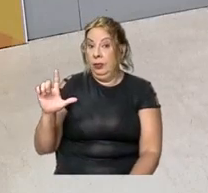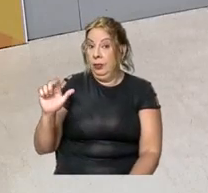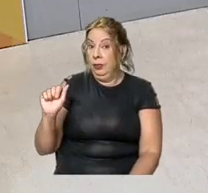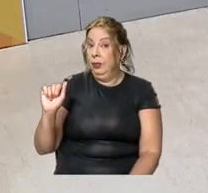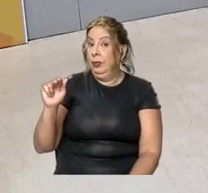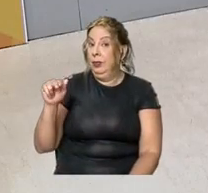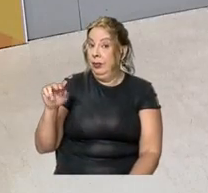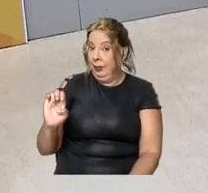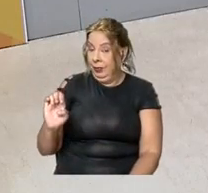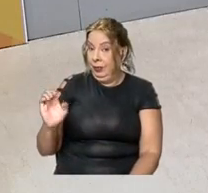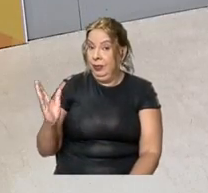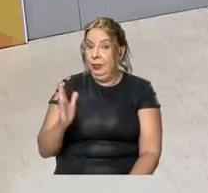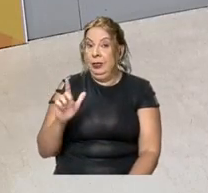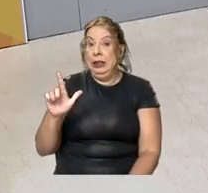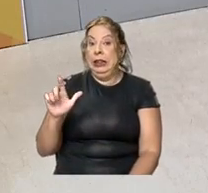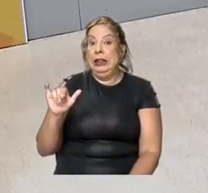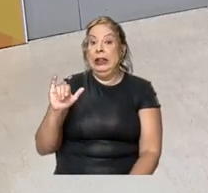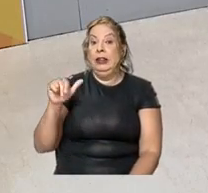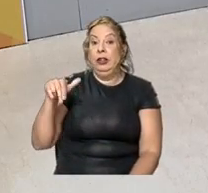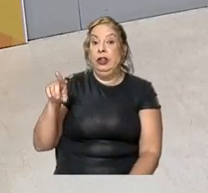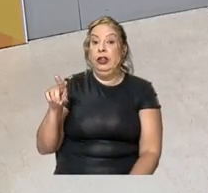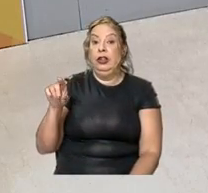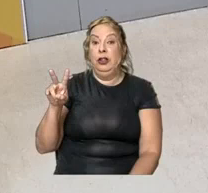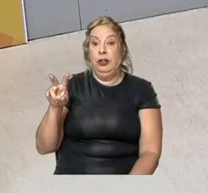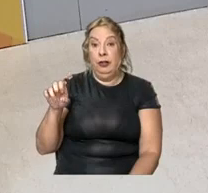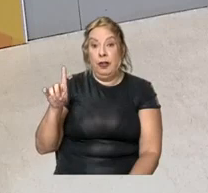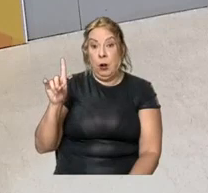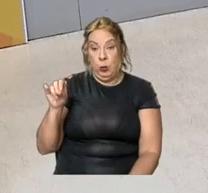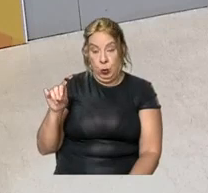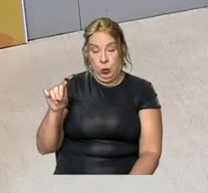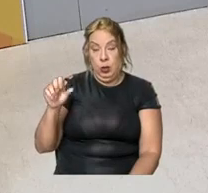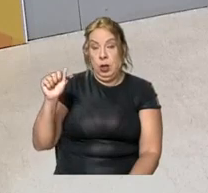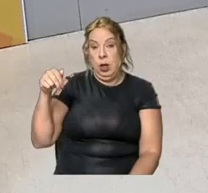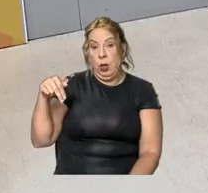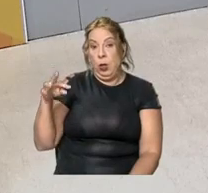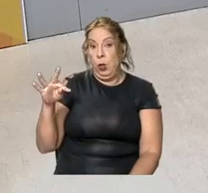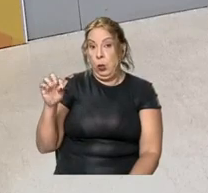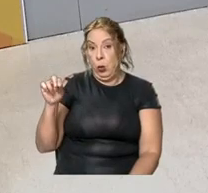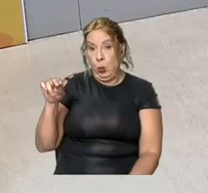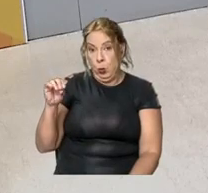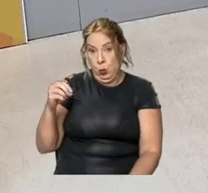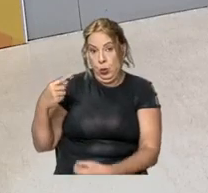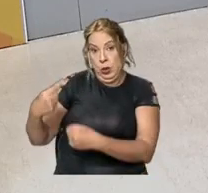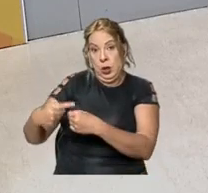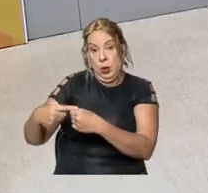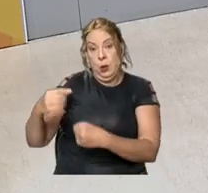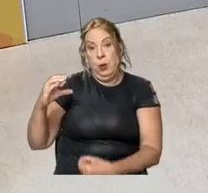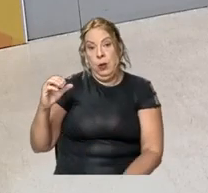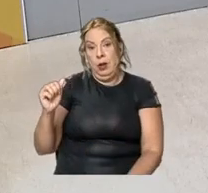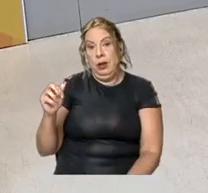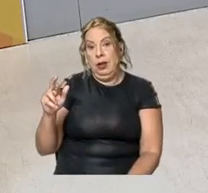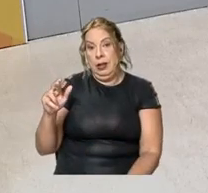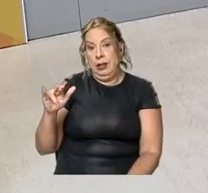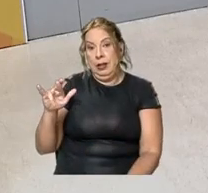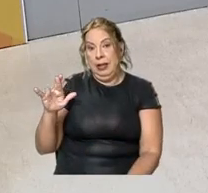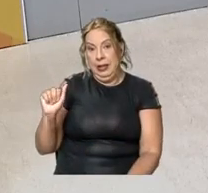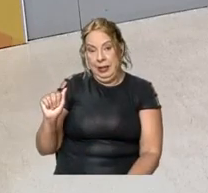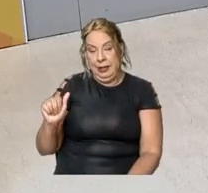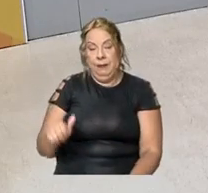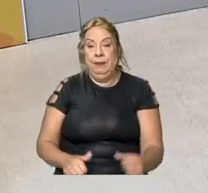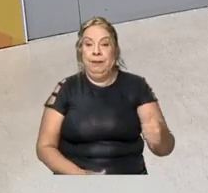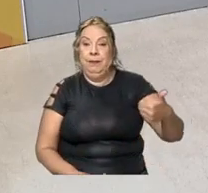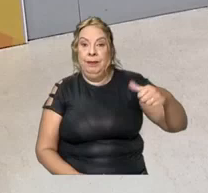Gilenilson, Lindivaldo e Antônio Toninho de Carira. Eita, turma boa, 19,